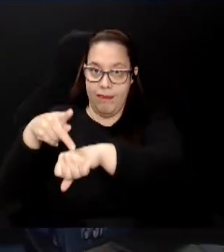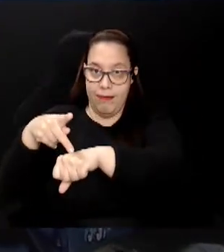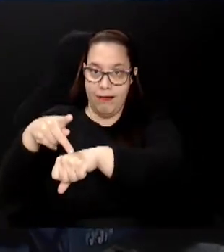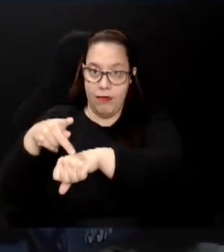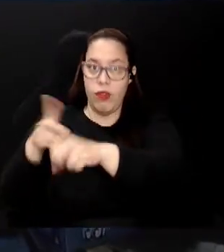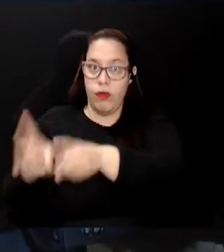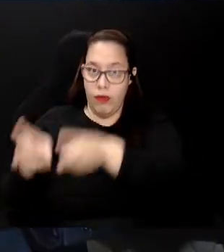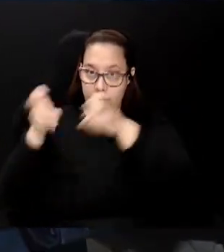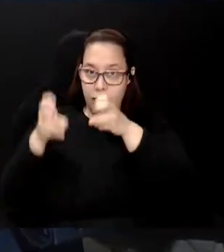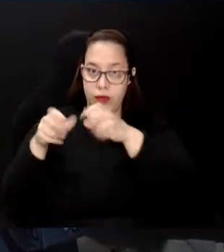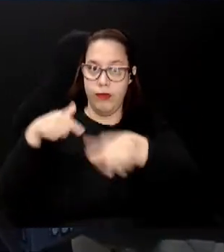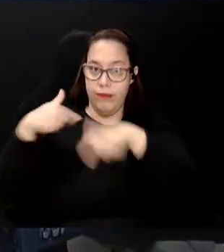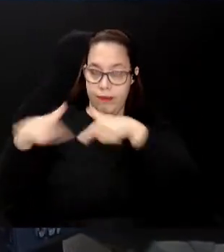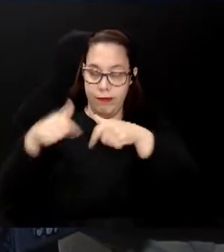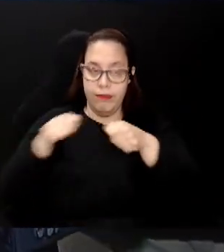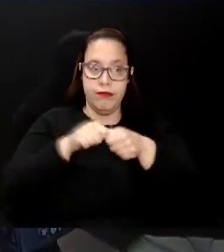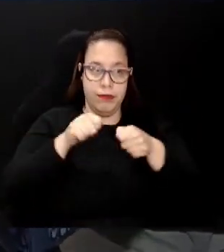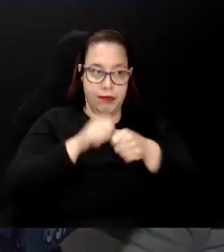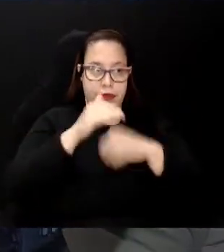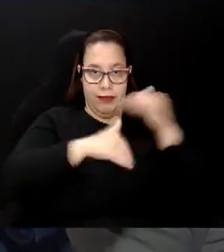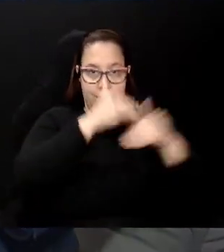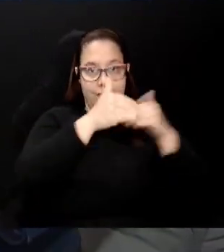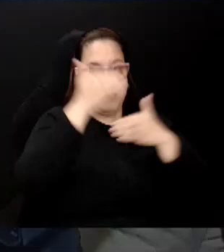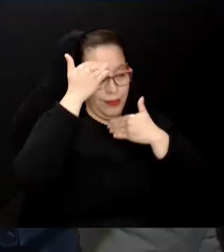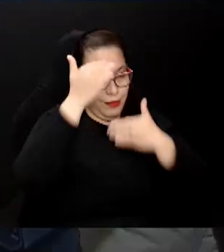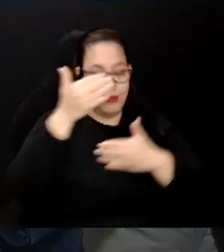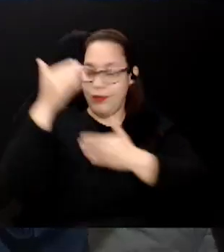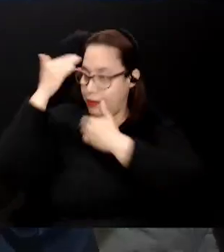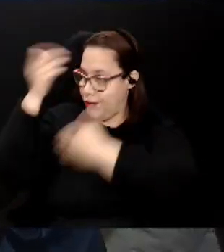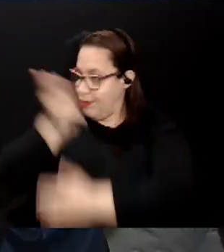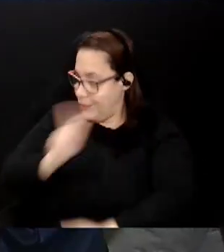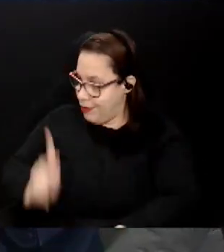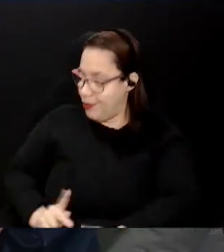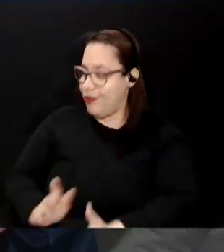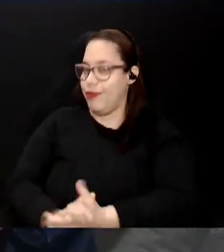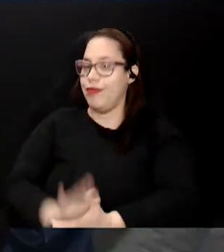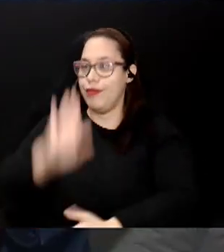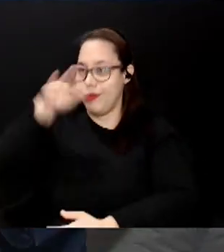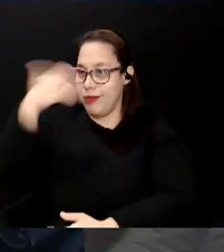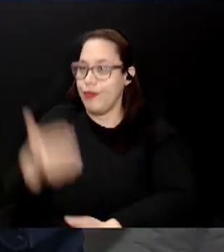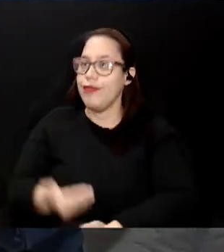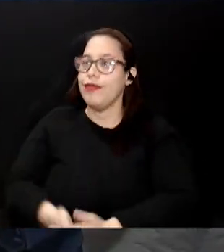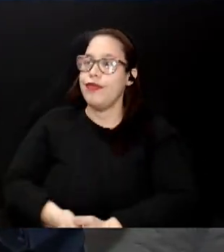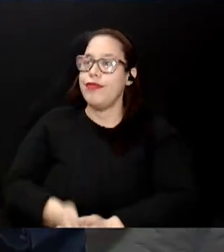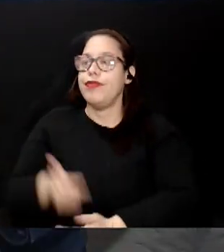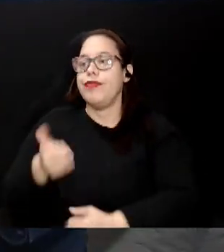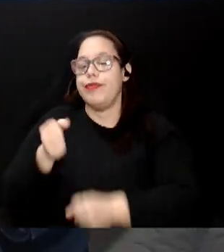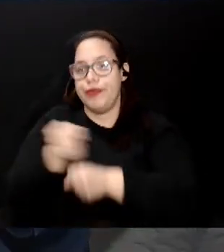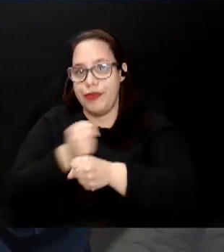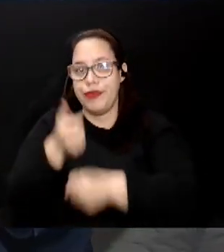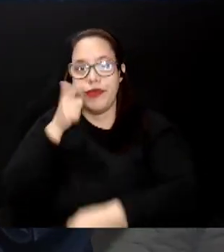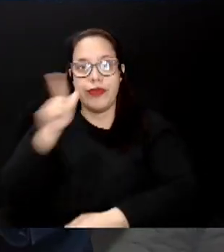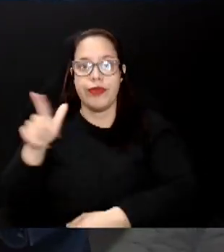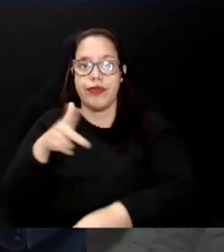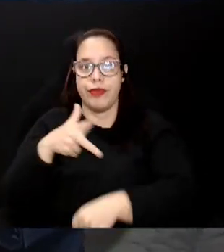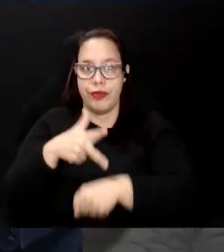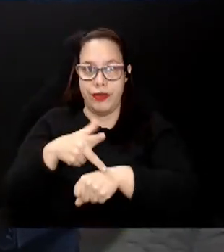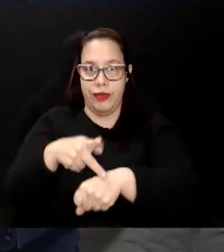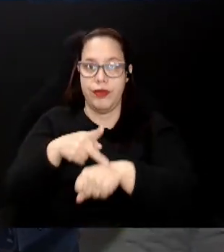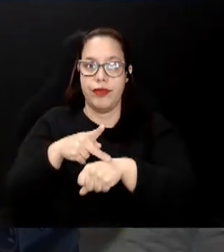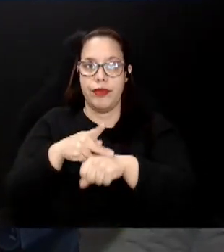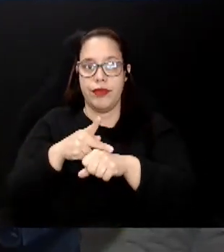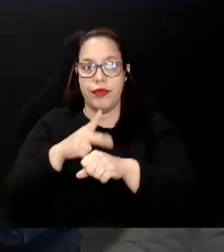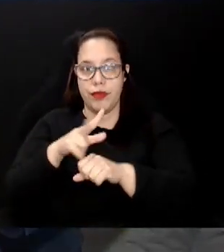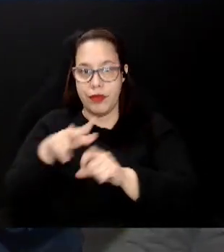trabalho que vocês desenvolvem. Muito obrigado, presidente. É uma honra, mais um ano a gente venceu o prêmio Nova Cidade, né? Dessa vez